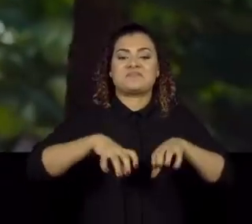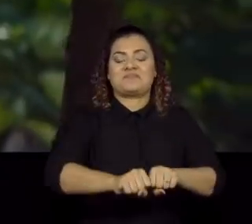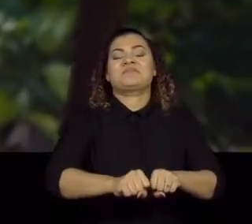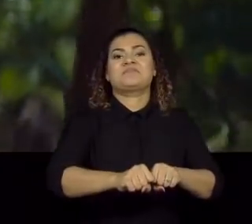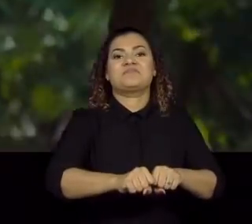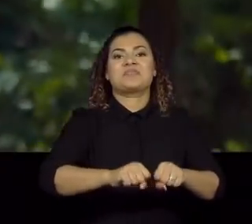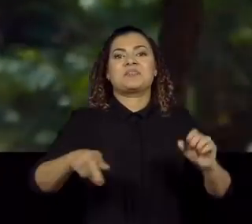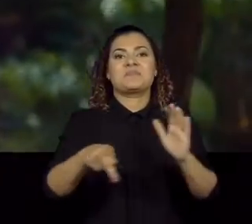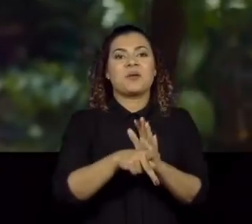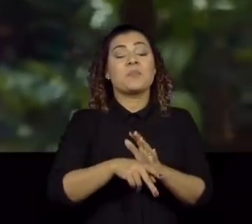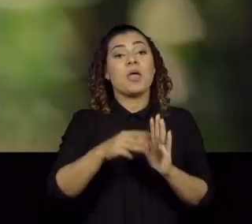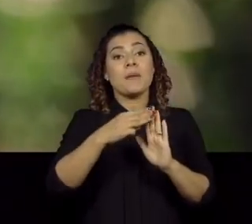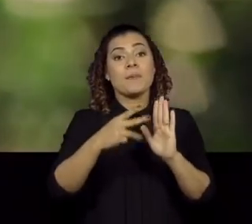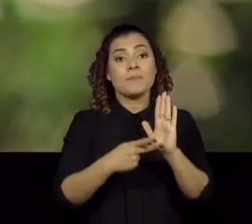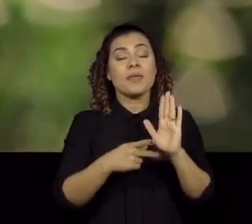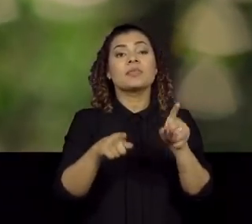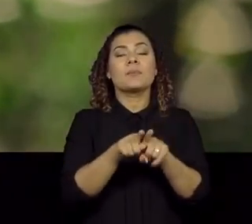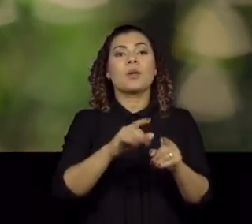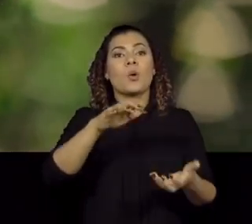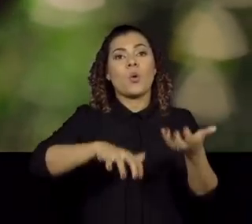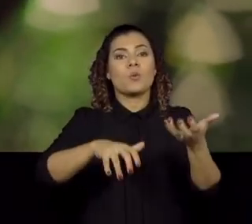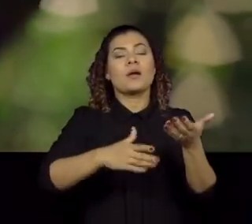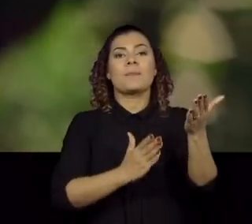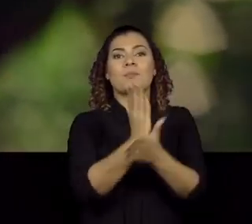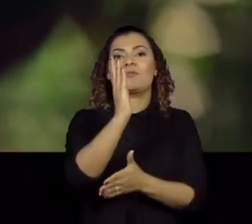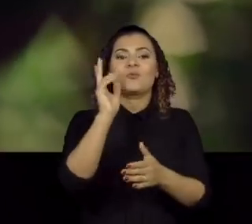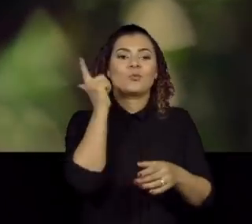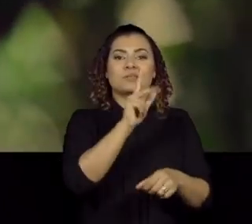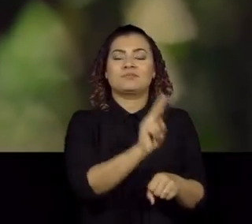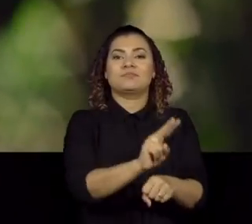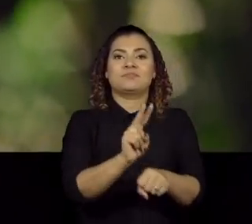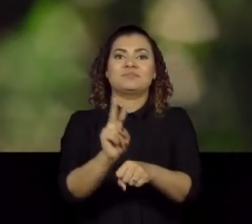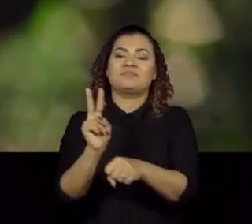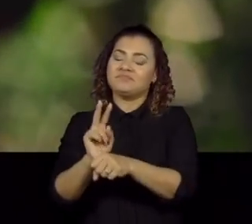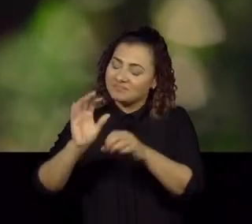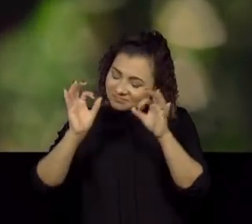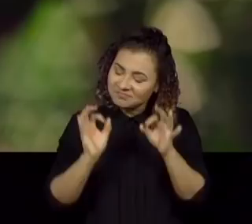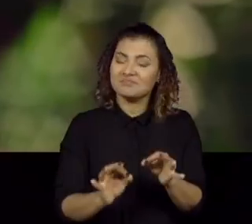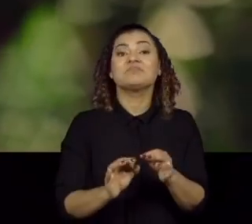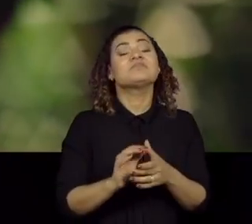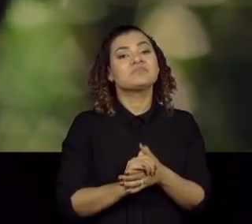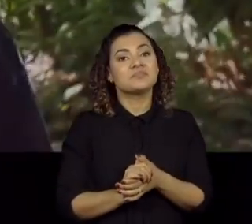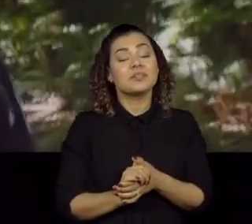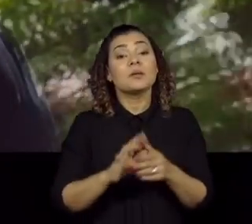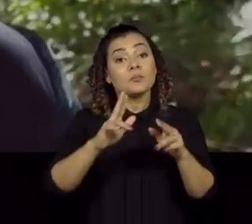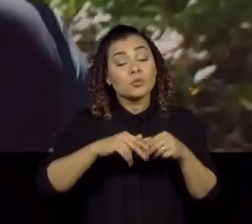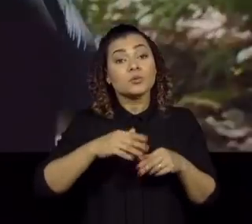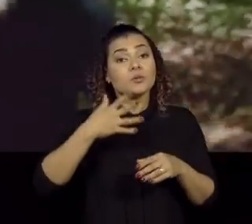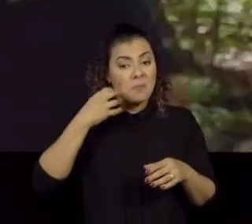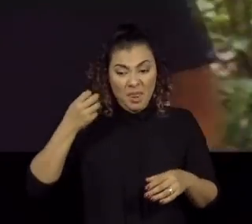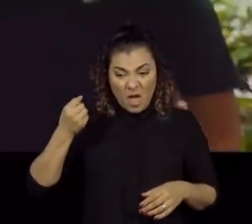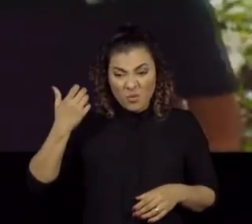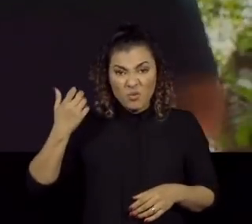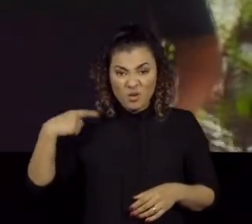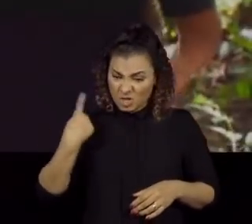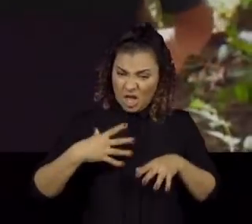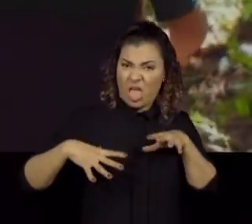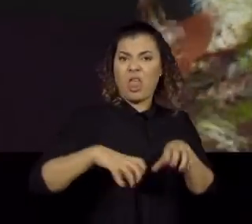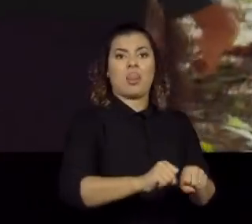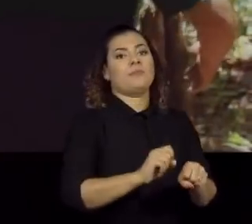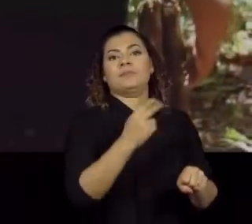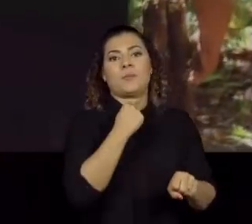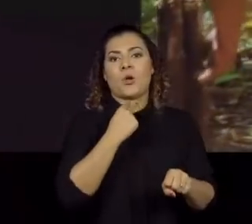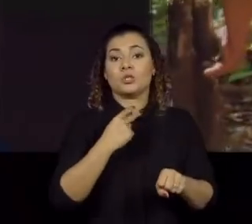aprovada em medida provisória e aprovada pelo Congresso. Então, e pela Constituição brasileira, o homem branco não pode entrar lá se não